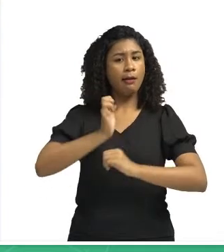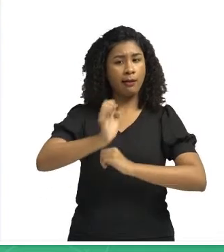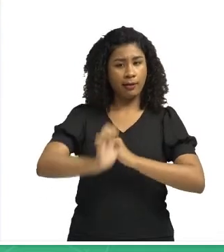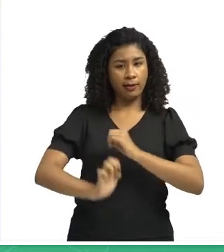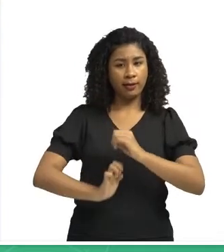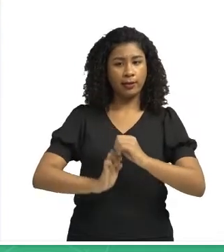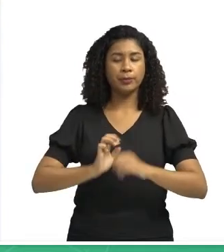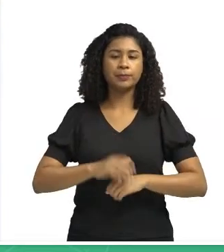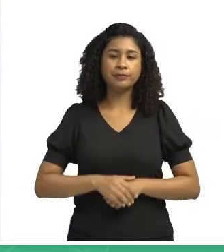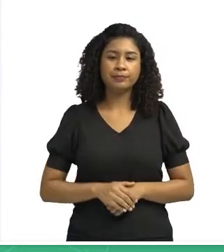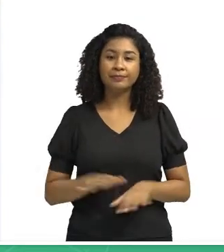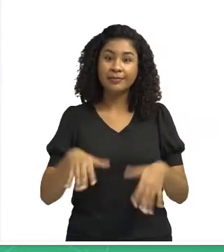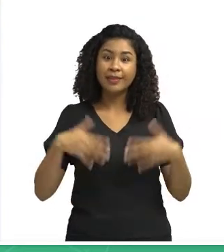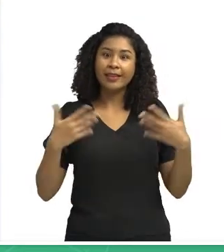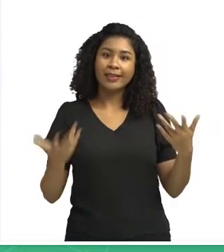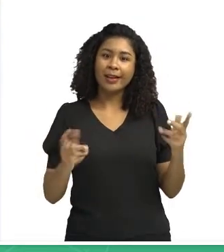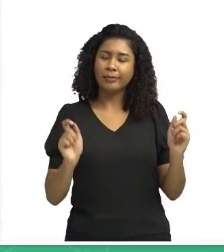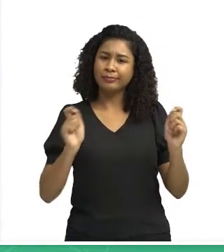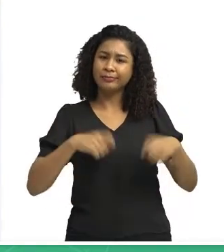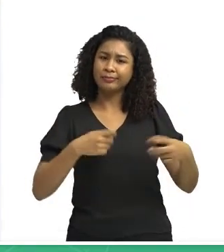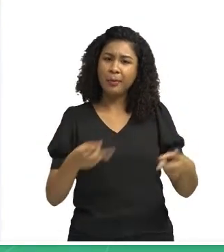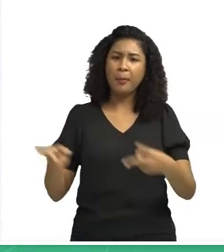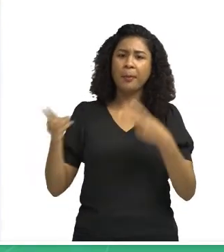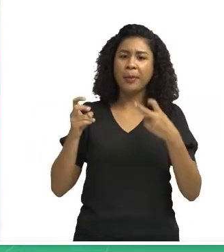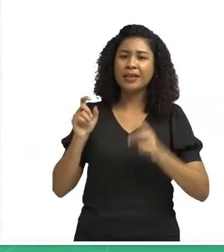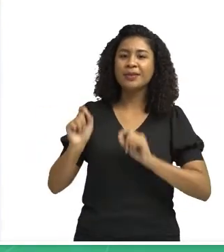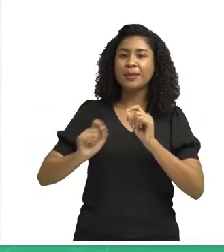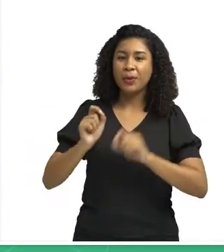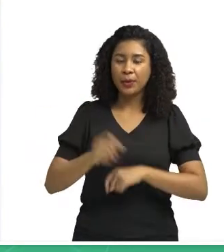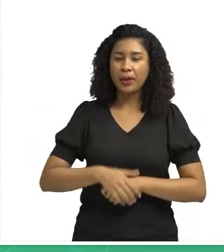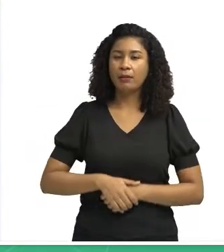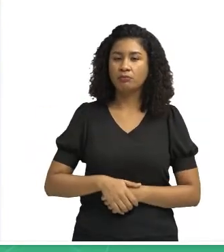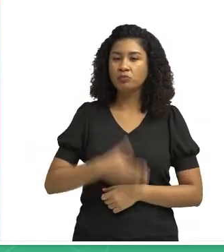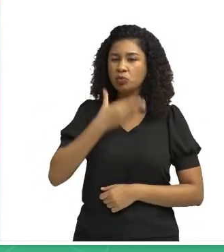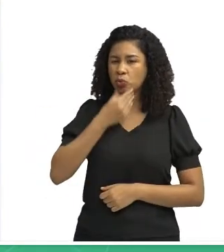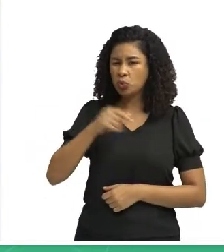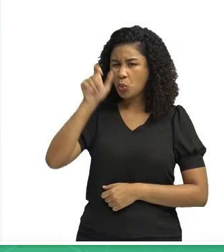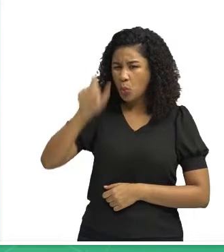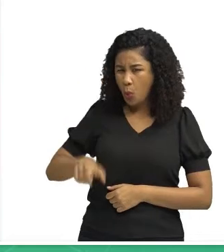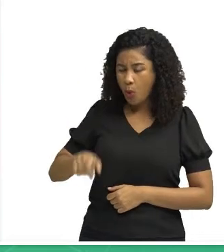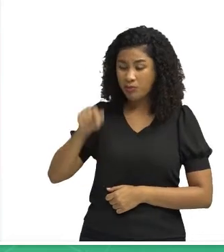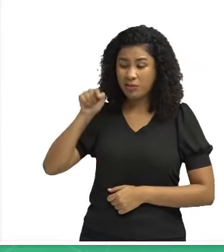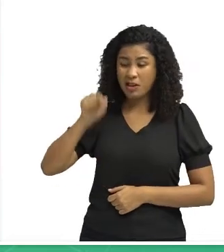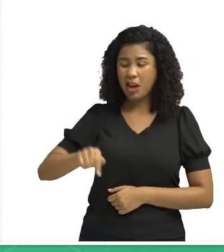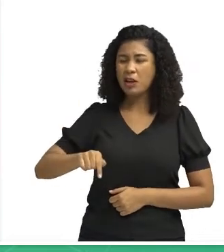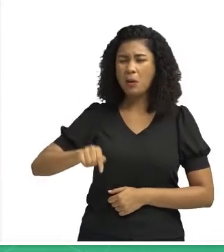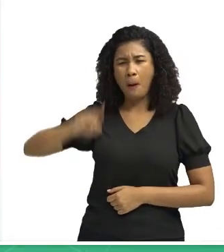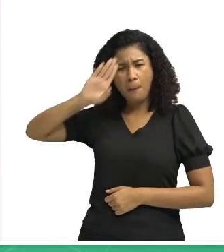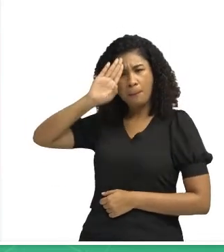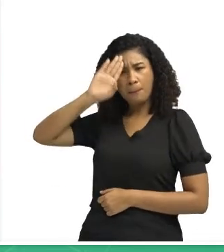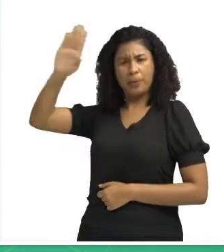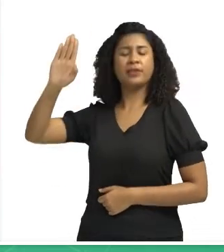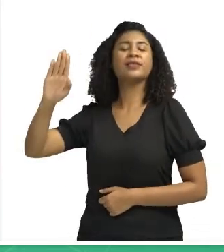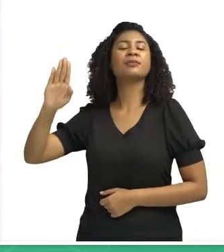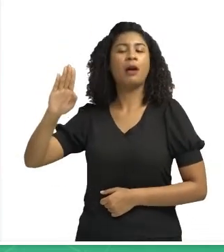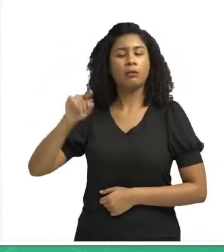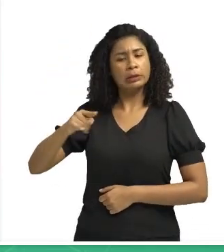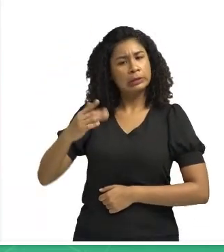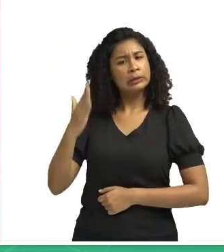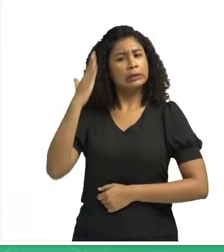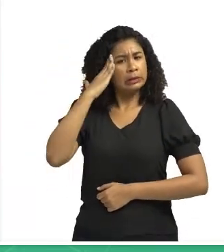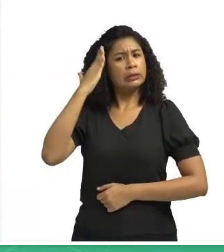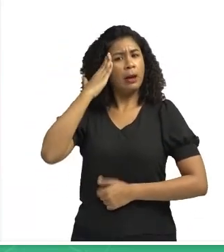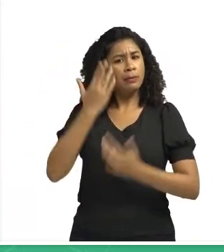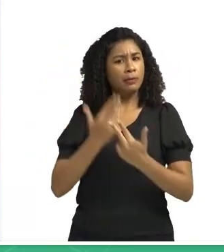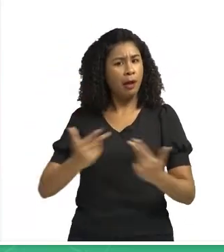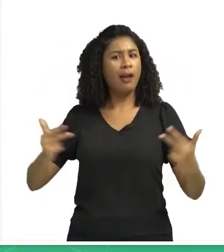ia dizer que o Thomson, ele era quem, gente? O cara, né? O cara da parada, né? Ele sabia o que ele estava